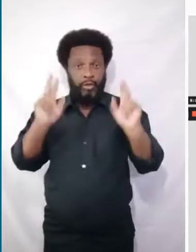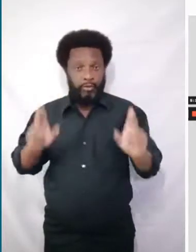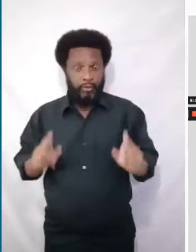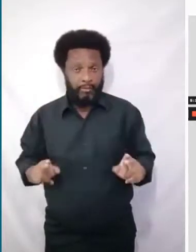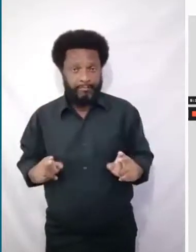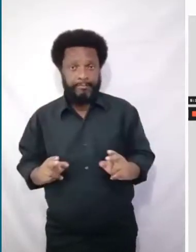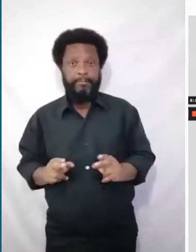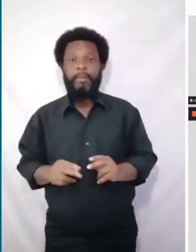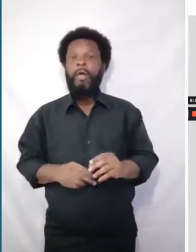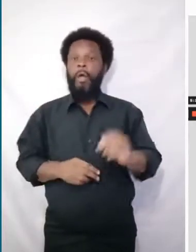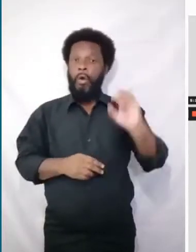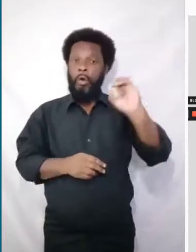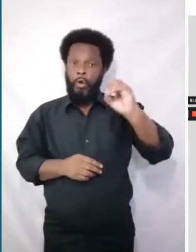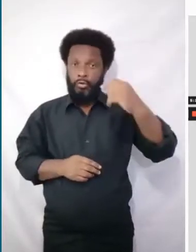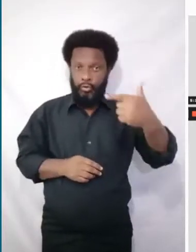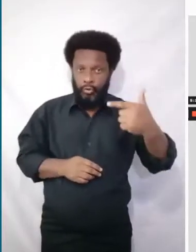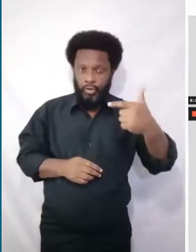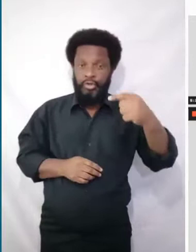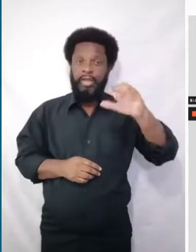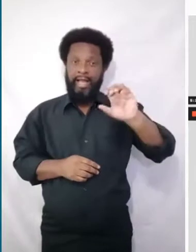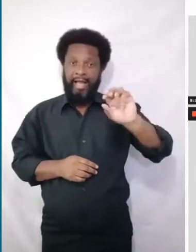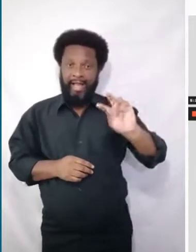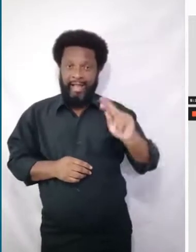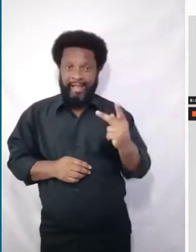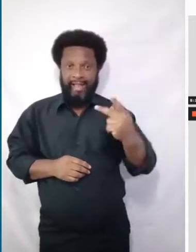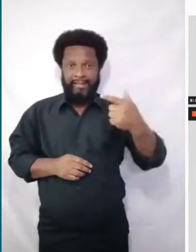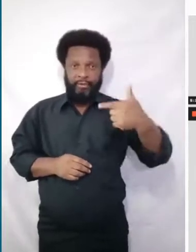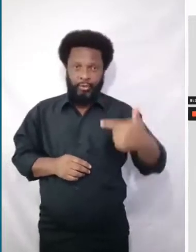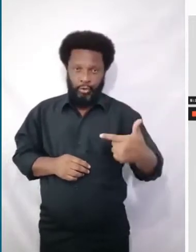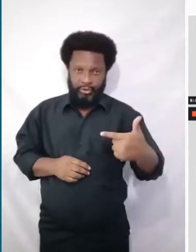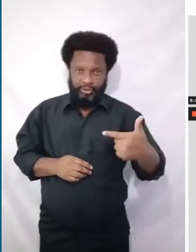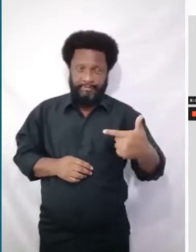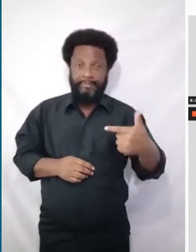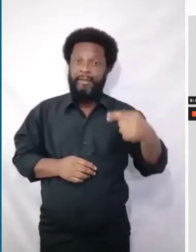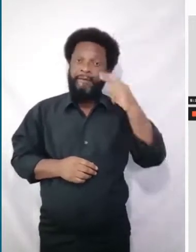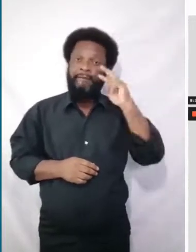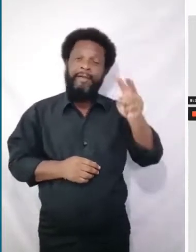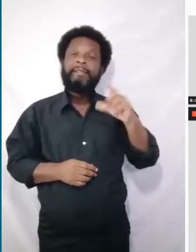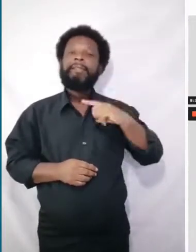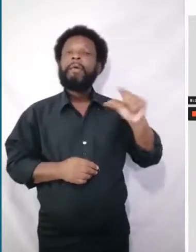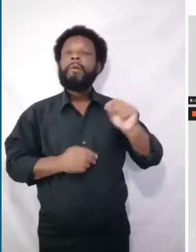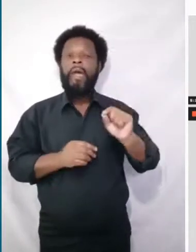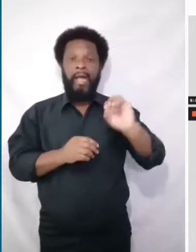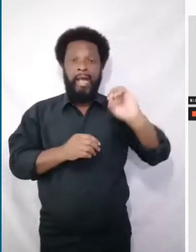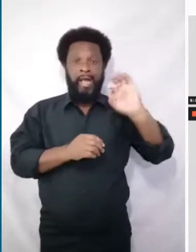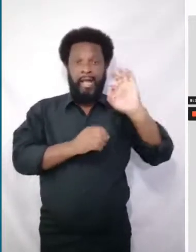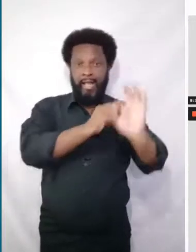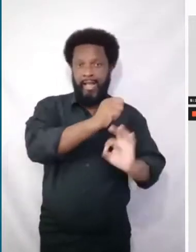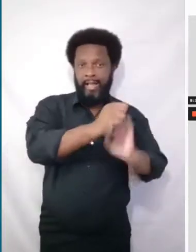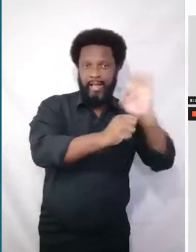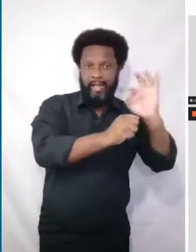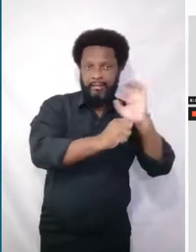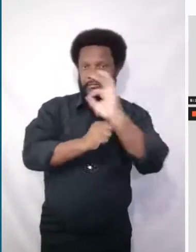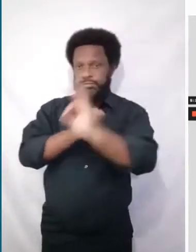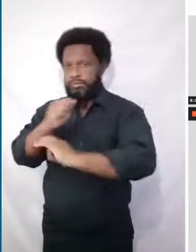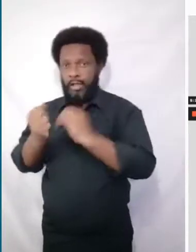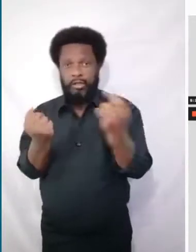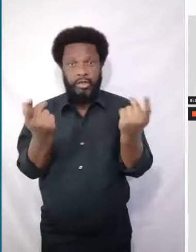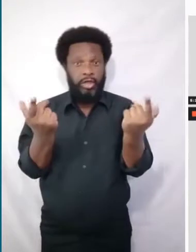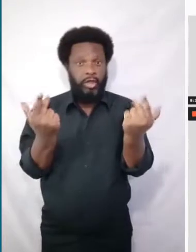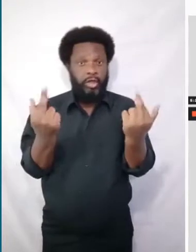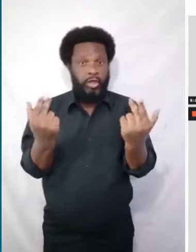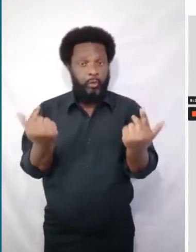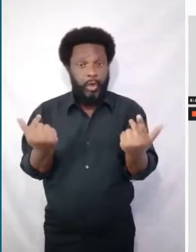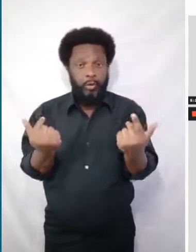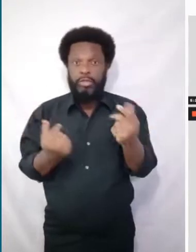mesmo tipo de átomo, tá? Bem, O2, H2, N2. Percebam que a gente tem o quê? Dois átomos